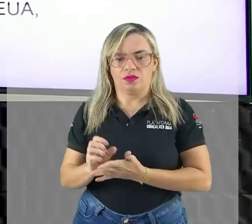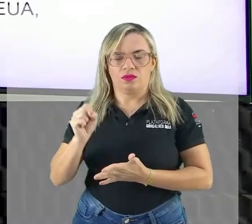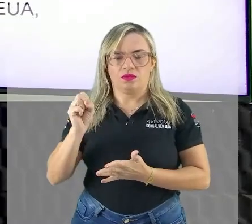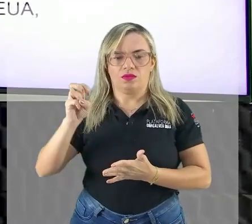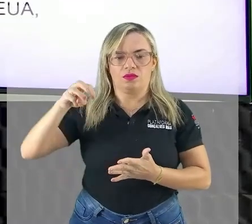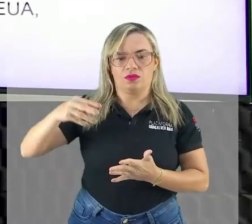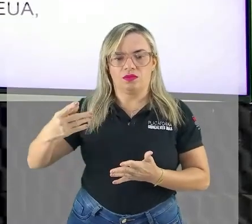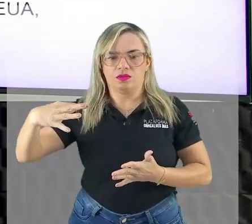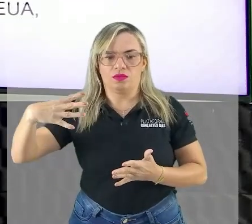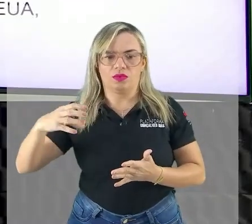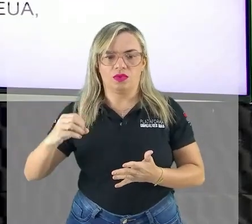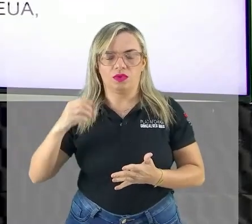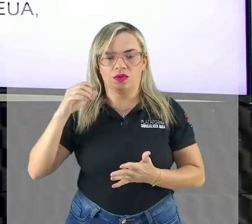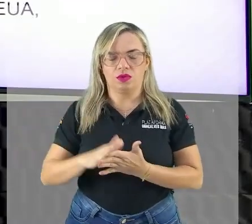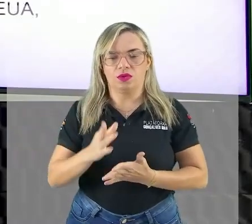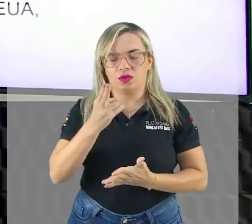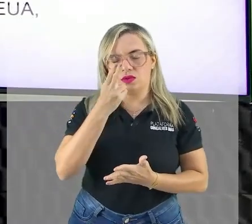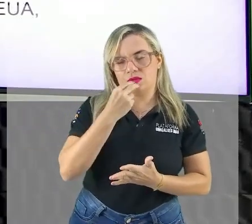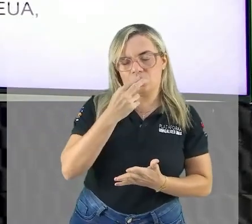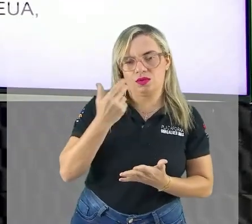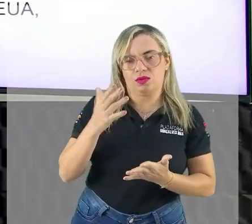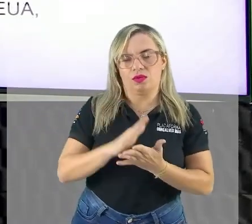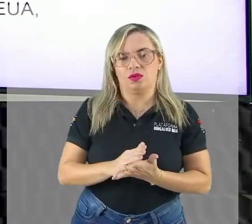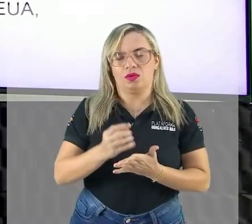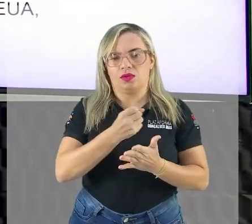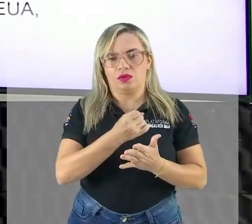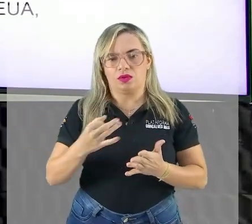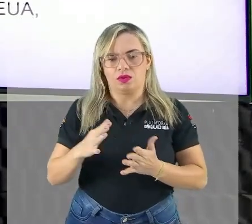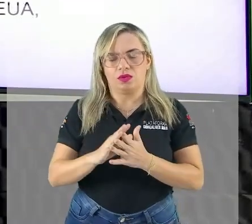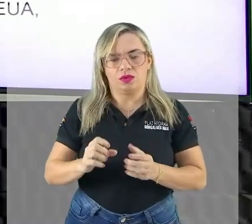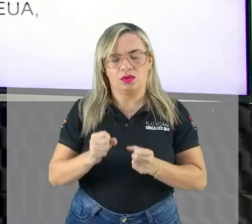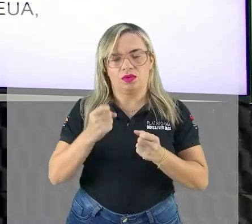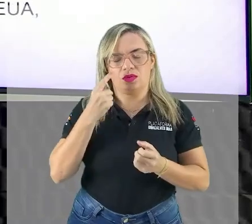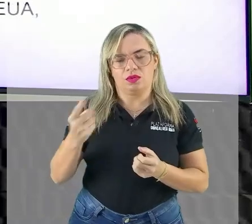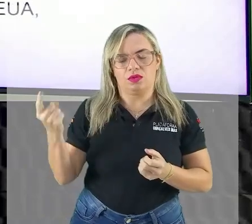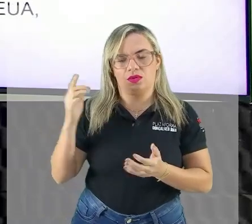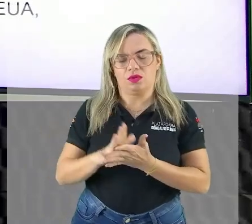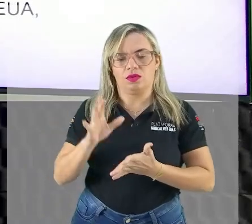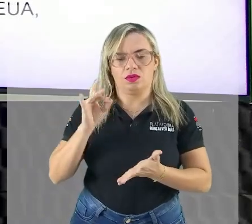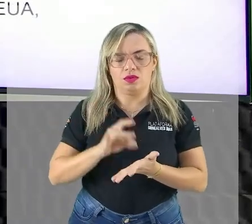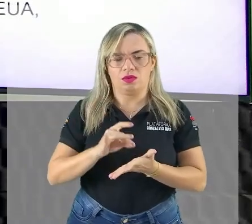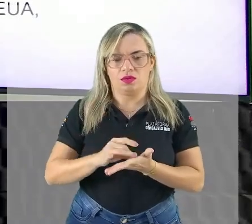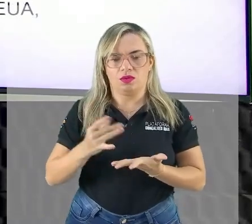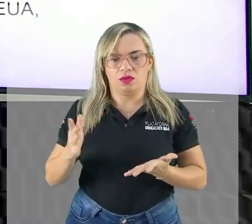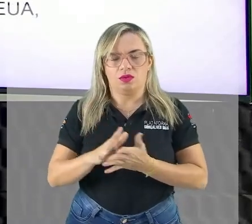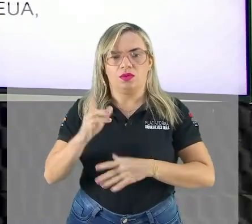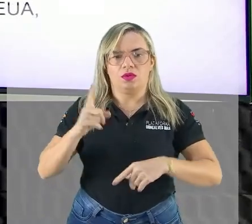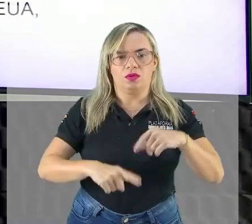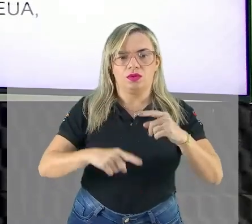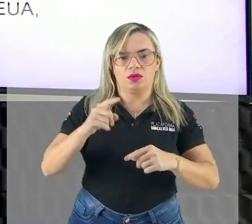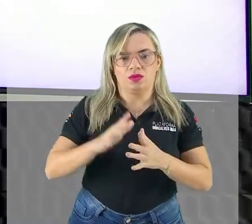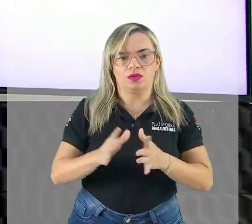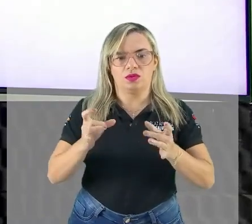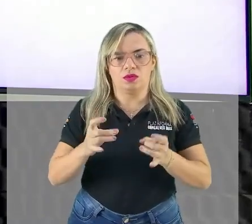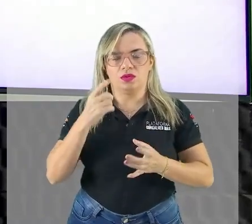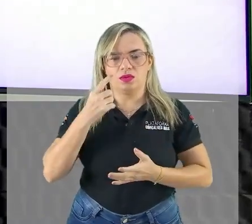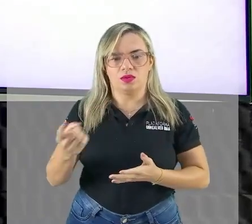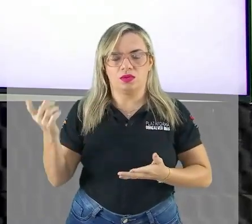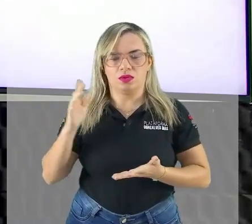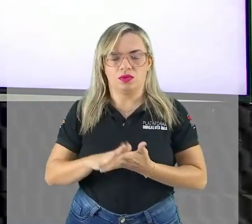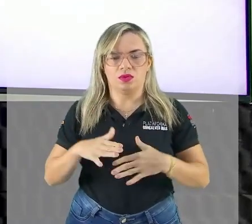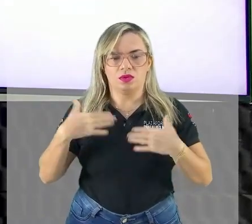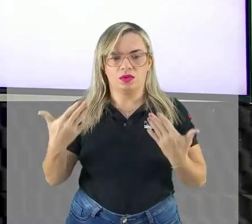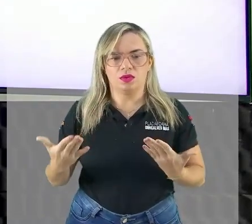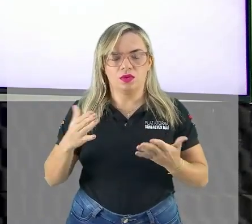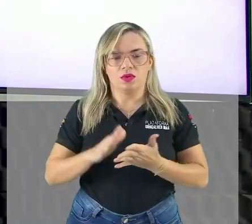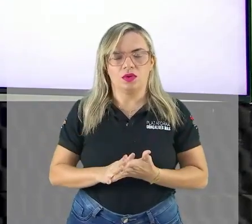nutricional, né, indicando o quantitativo, né, de ingredientes pertencentes, né, na verdade, que integram determinado produto.